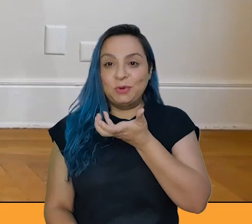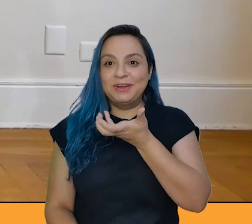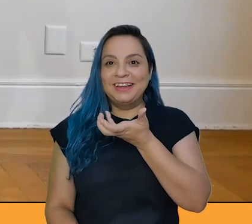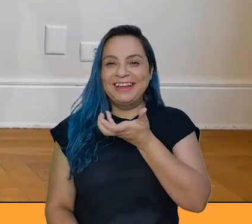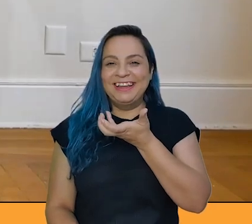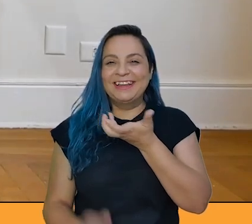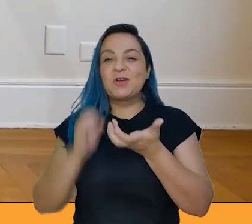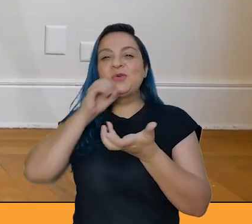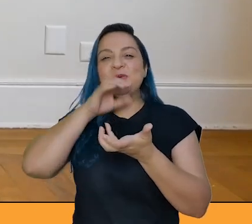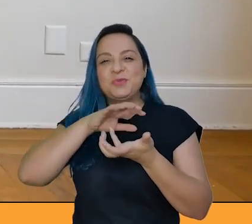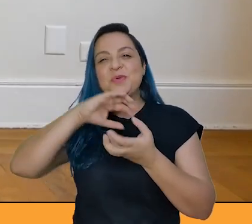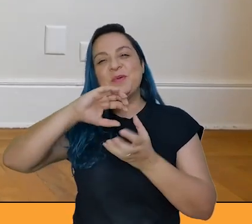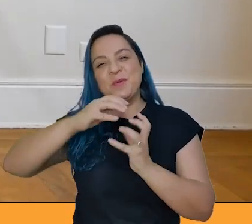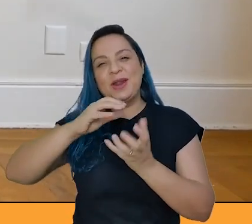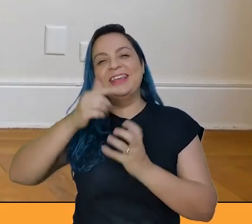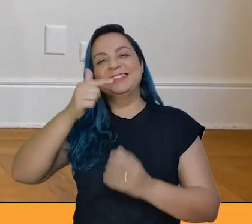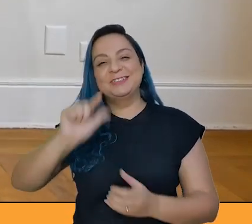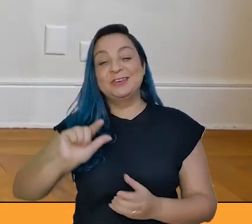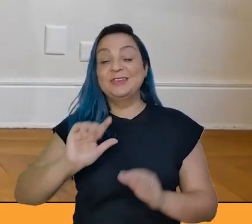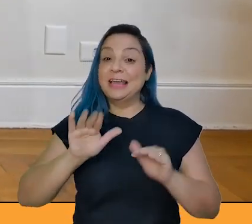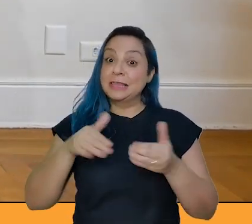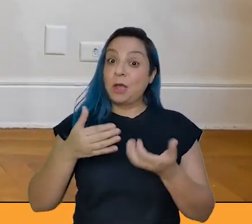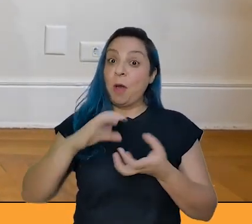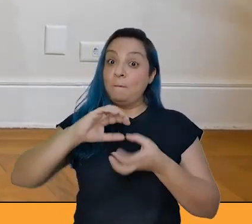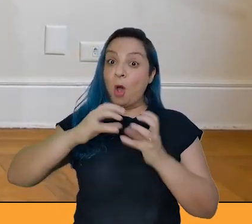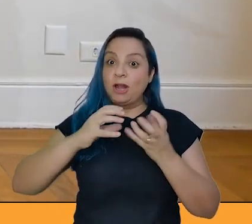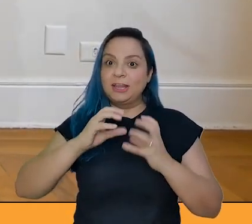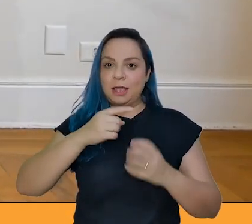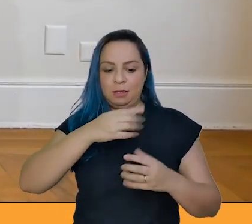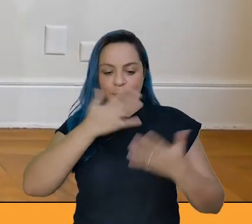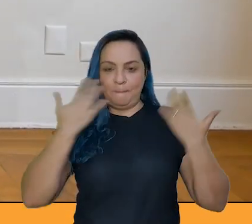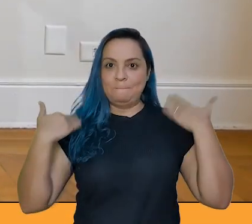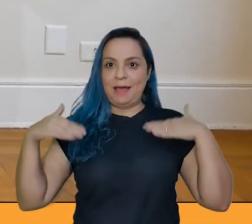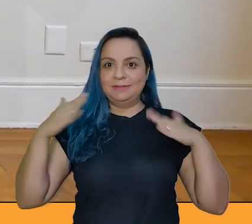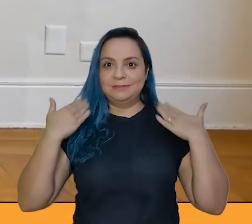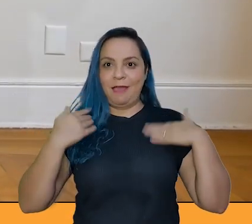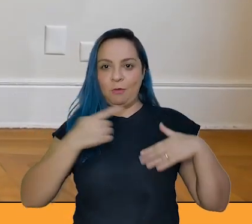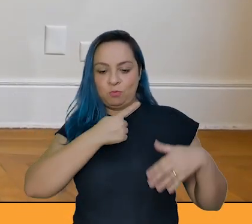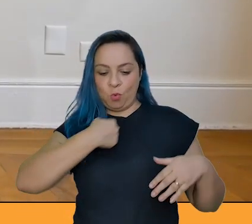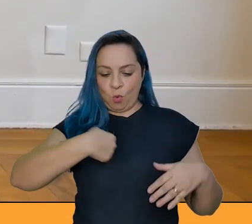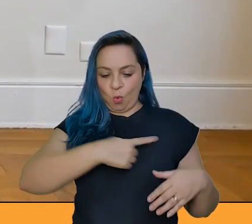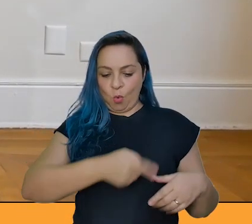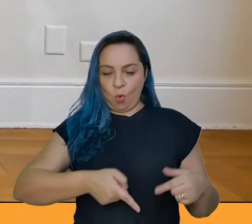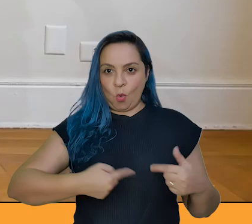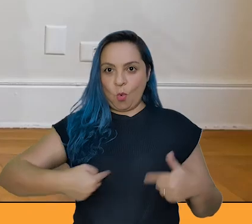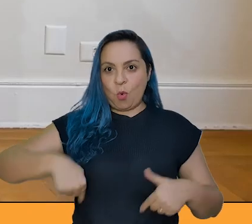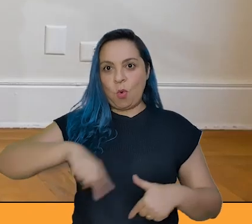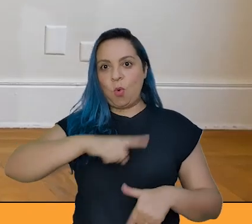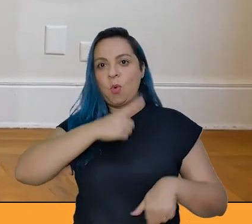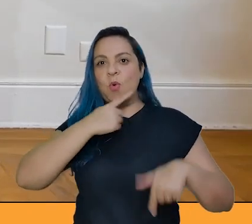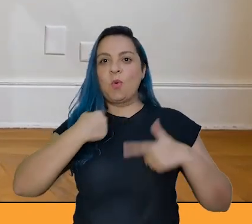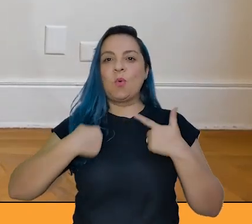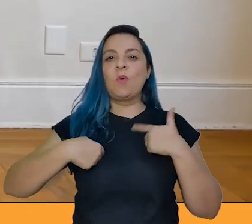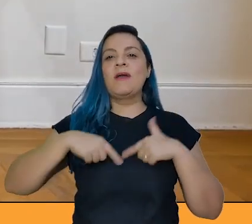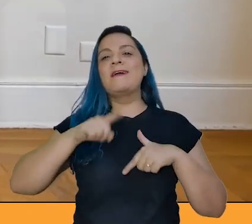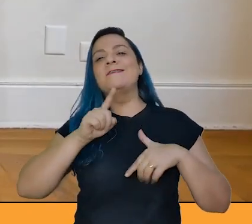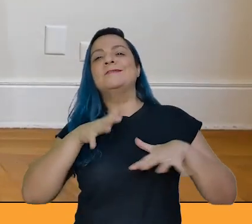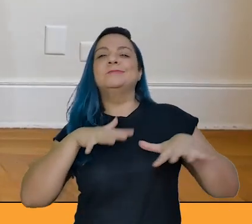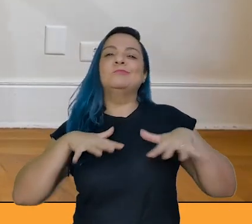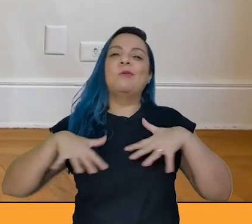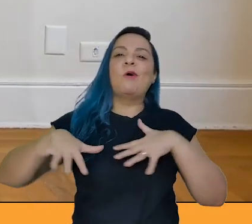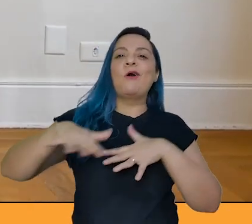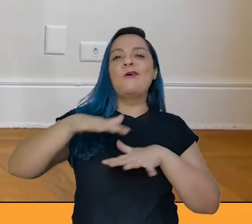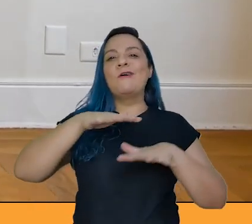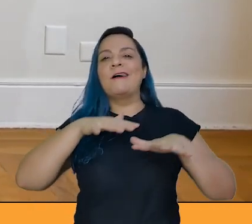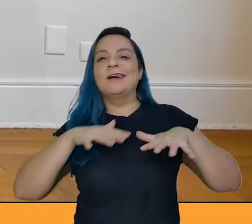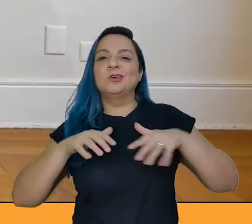E trouxe a bolinha de volta. Então essa bolinha ela vai passando por várias partes diferentes do corpo. A forma que você vai se